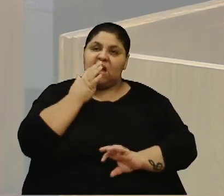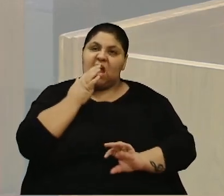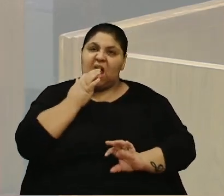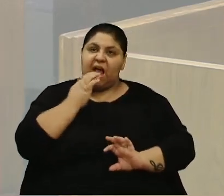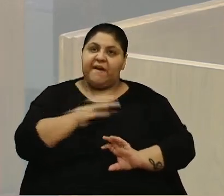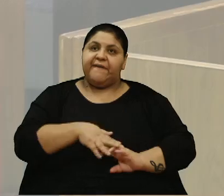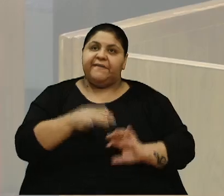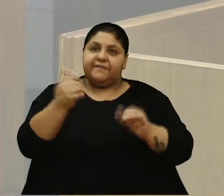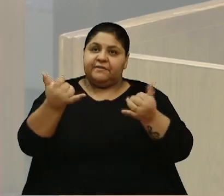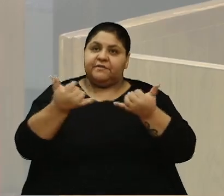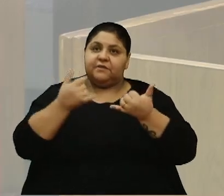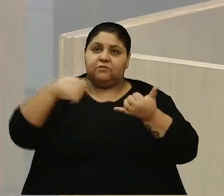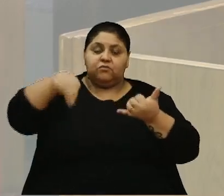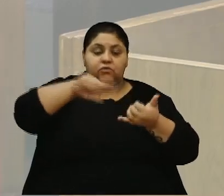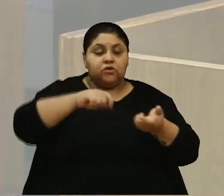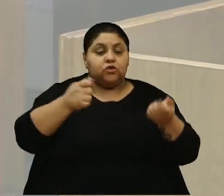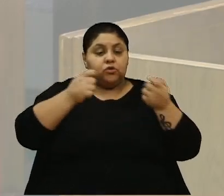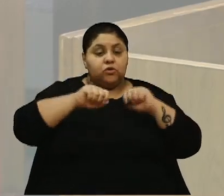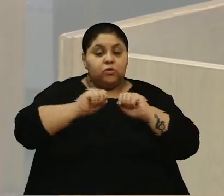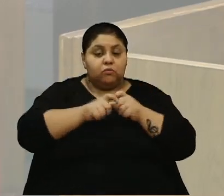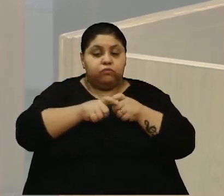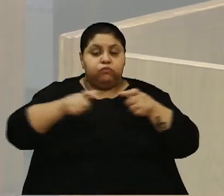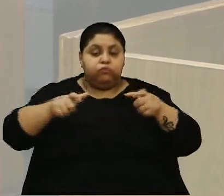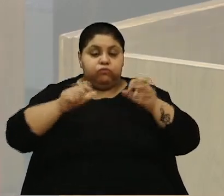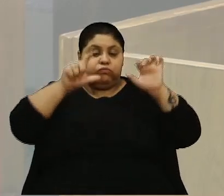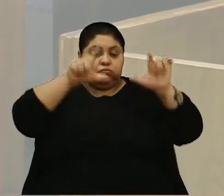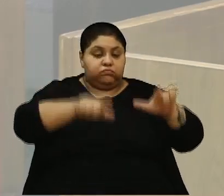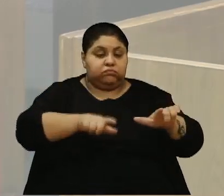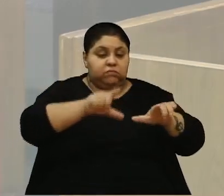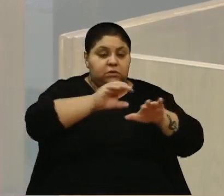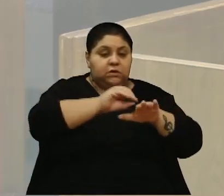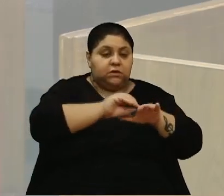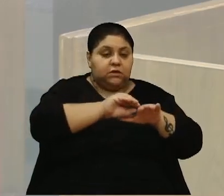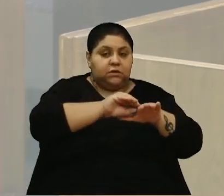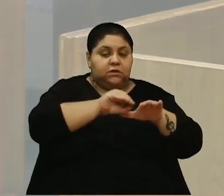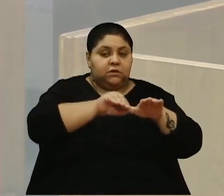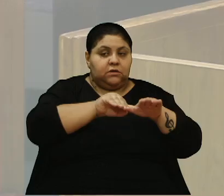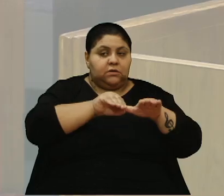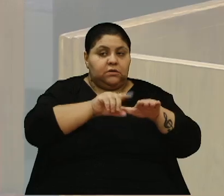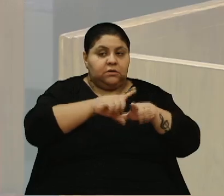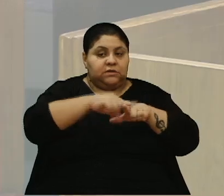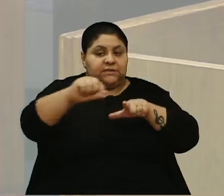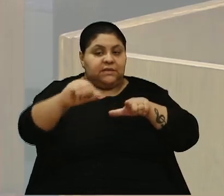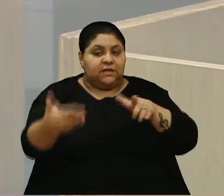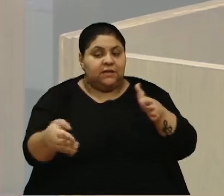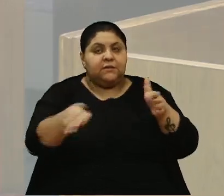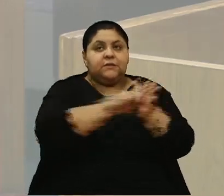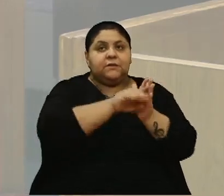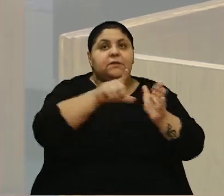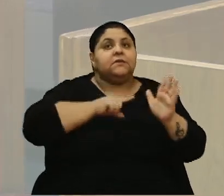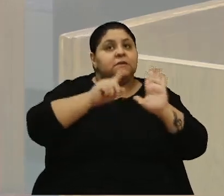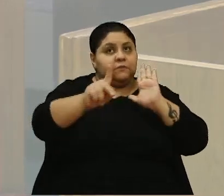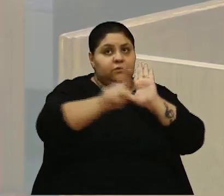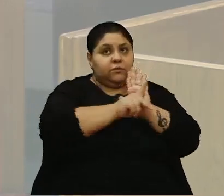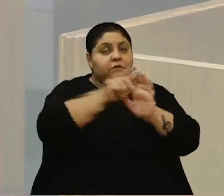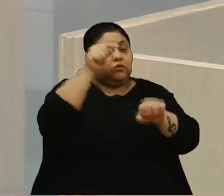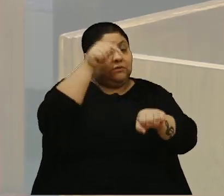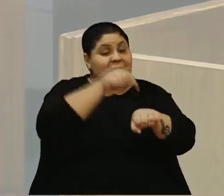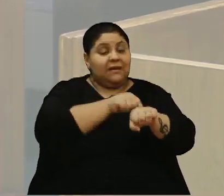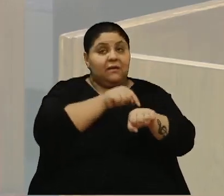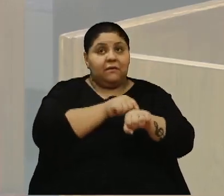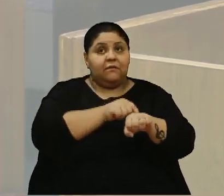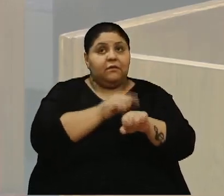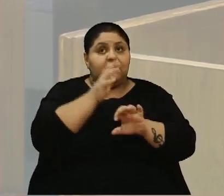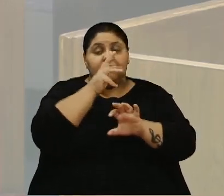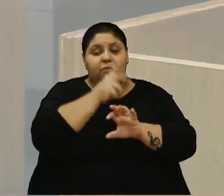essa informação: olha, nós precisamos ampliar a sala de embarque e desembarque, temos ali um projeto para ser emergencial por um tempo, né, uma obra que não